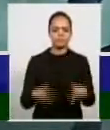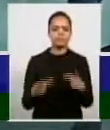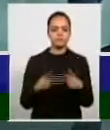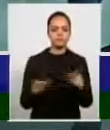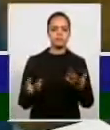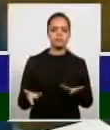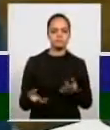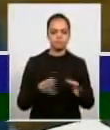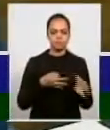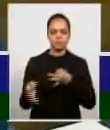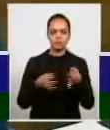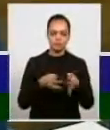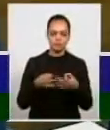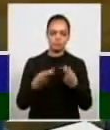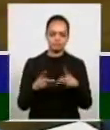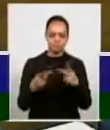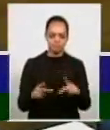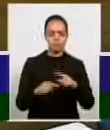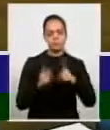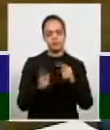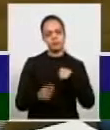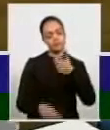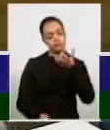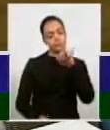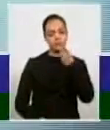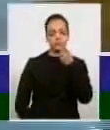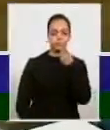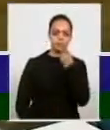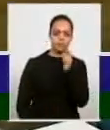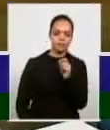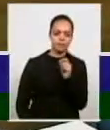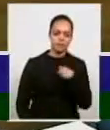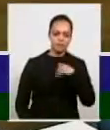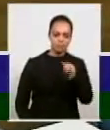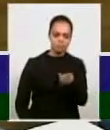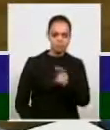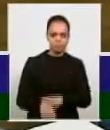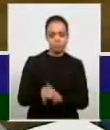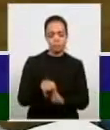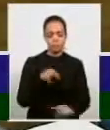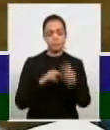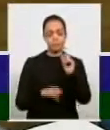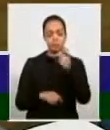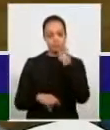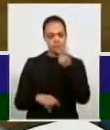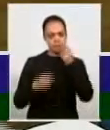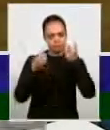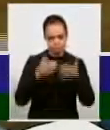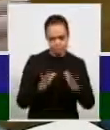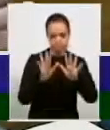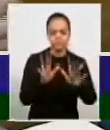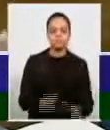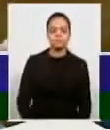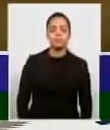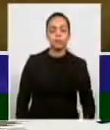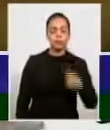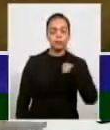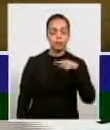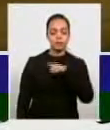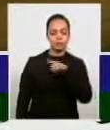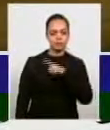esse projeto de Vossa Excelência, mas aproveito o ensejo para fazer algumas considerações. Eu